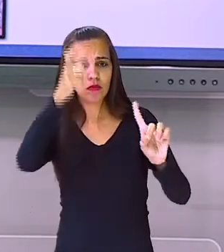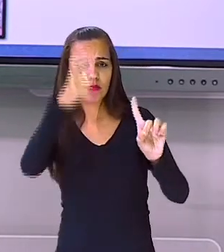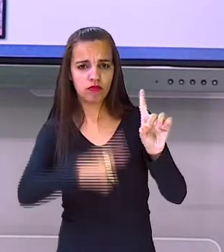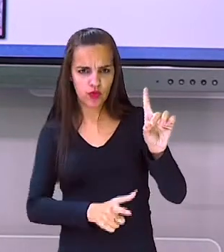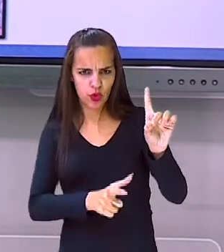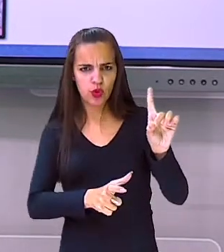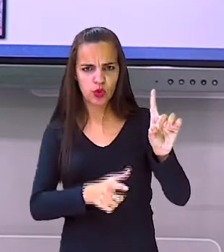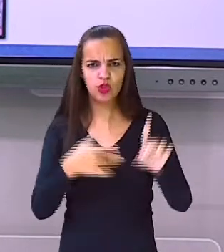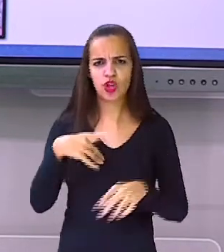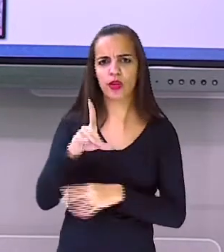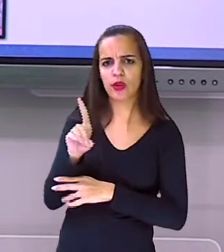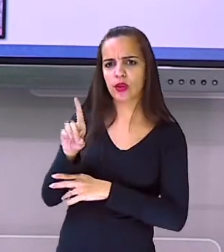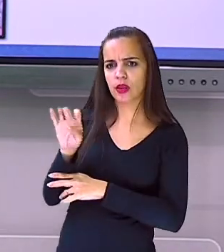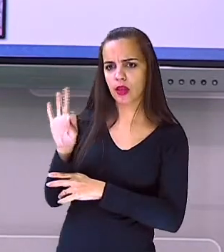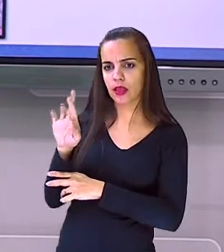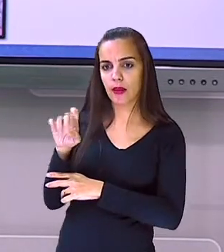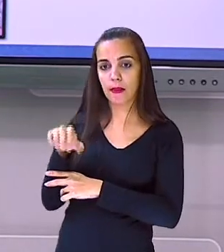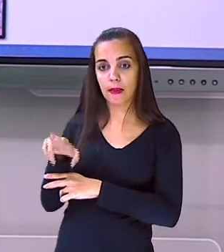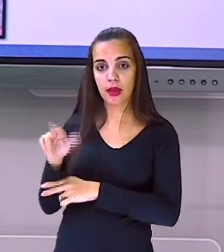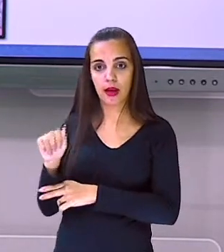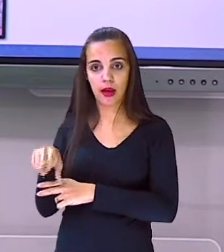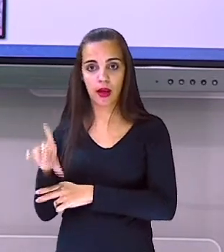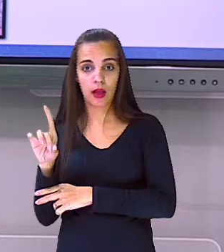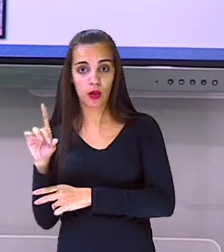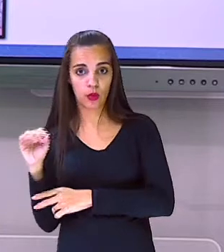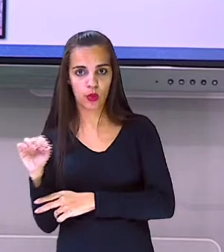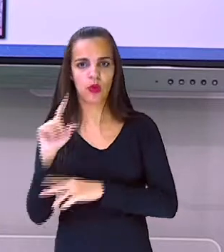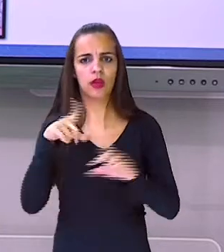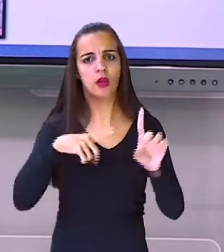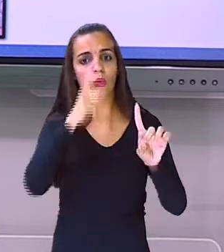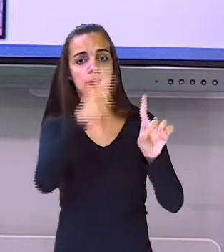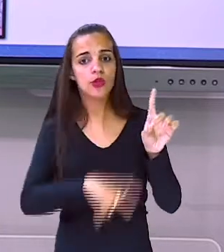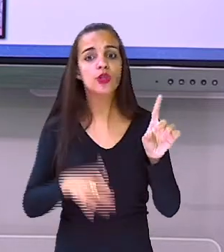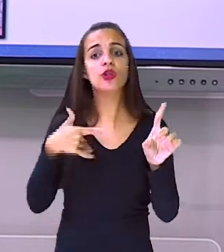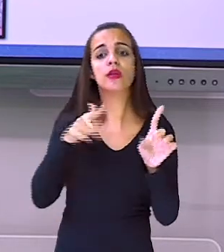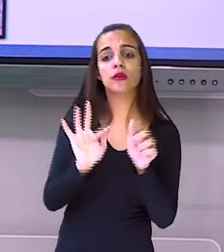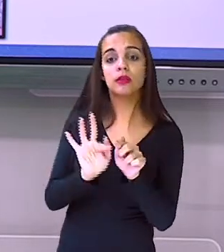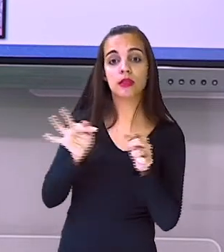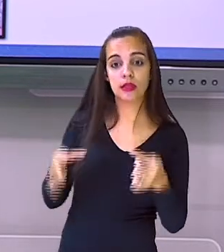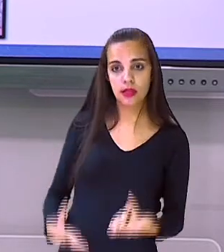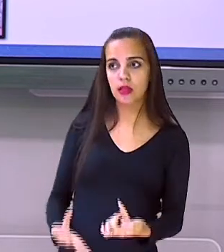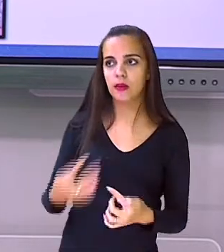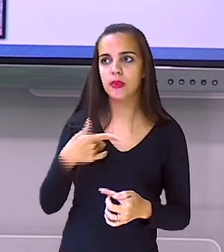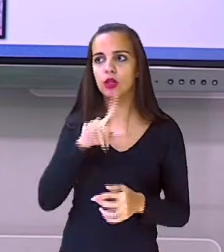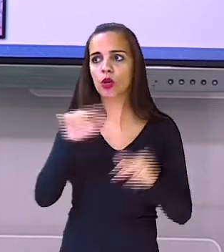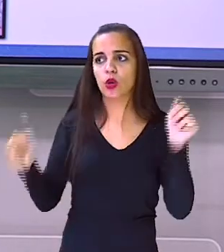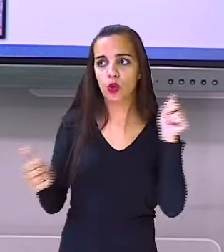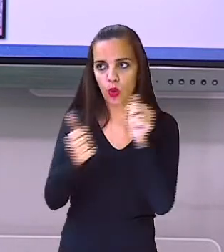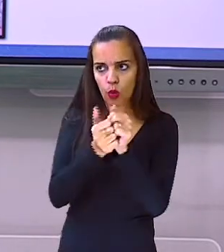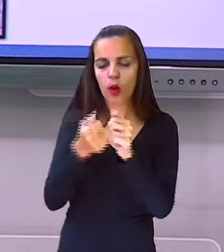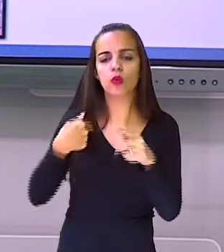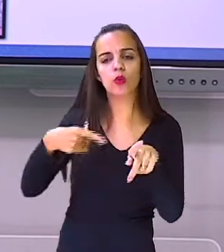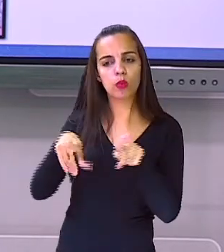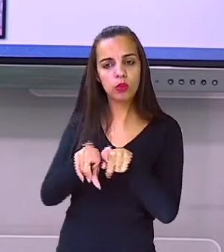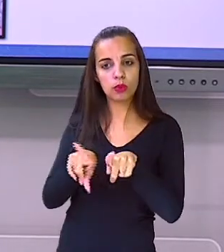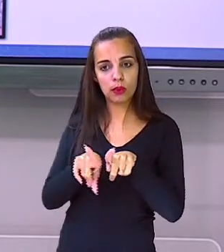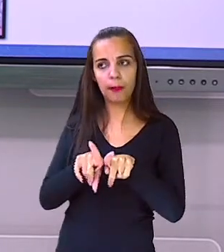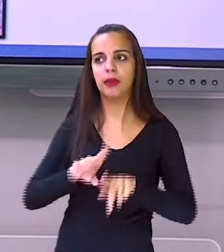Sujeito simples, sujeito composto e o sujeito oculto também é considerado um sujeito